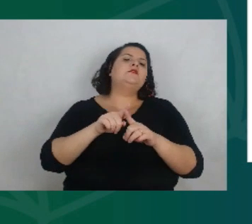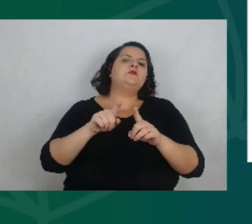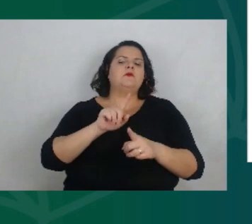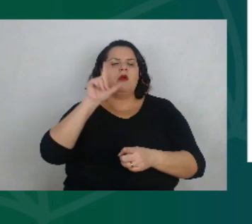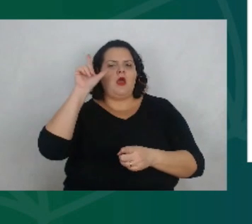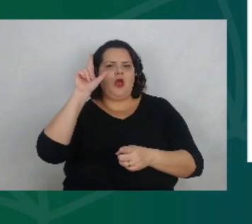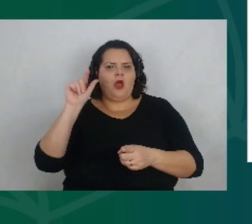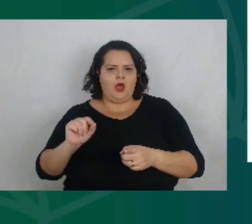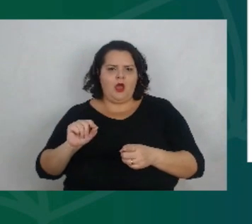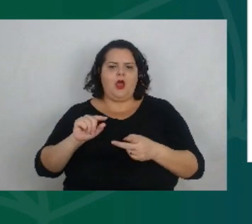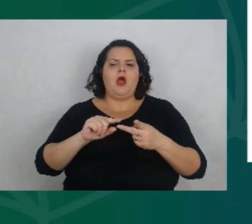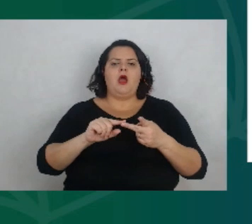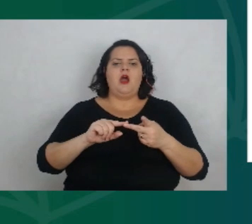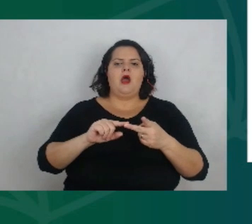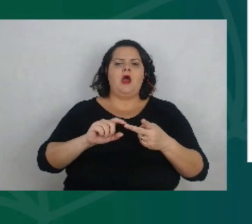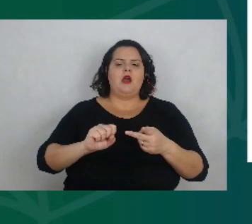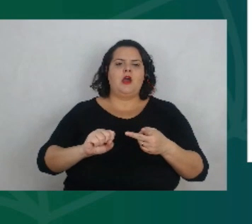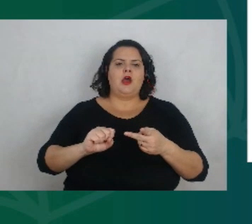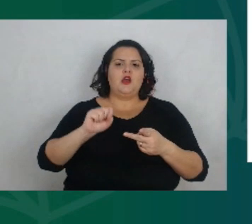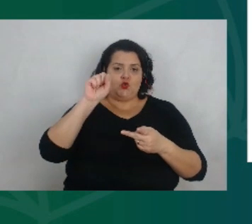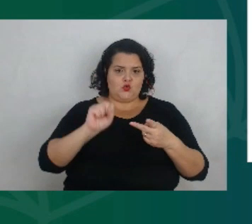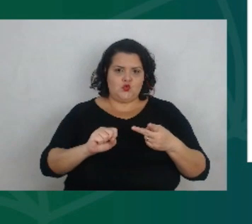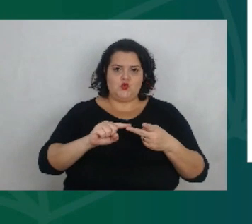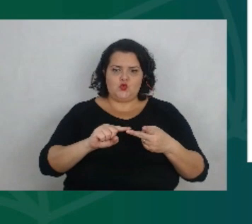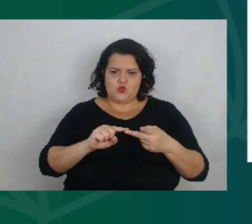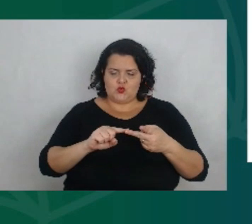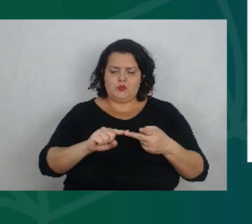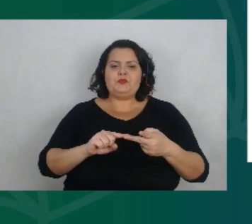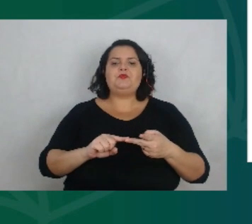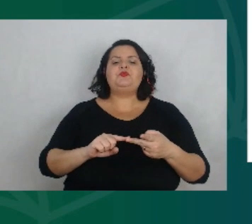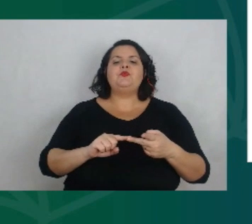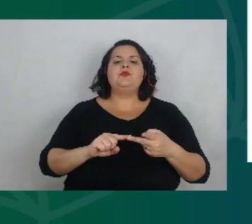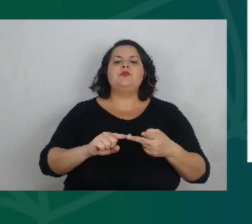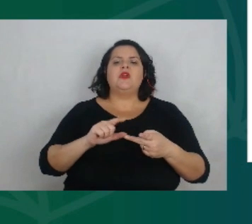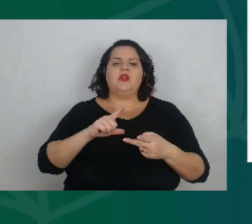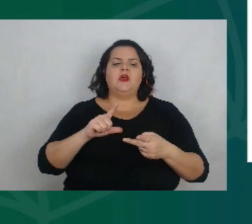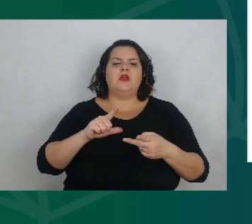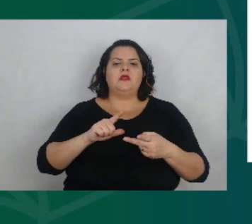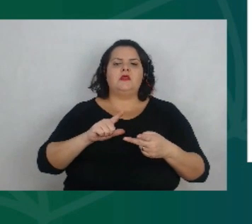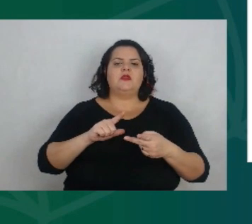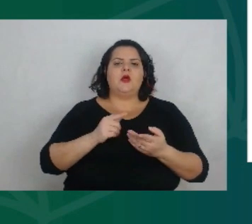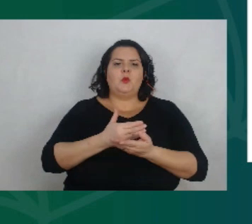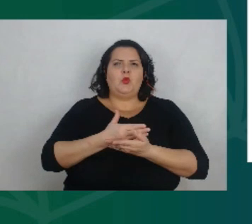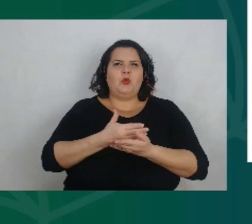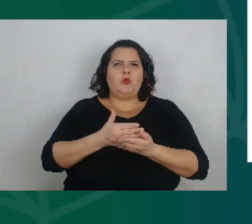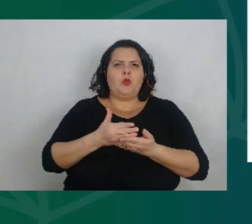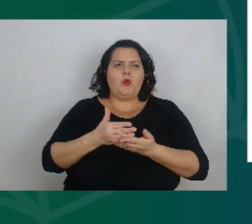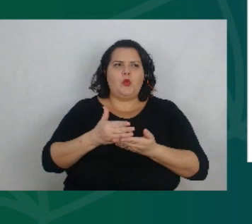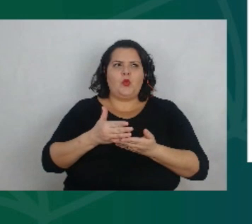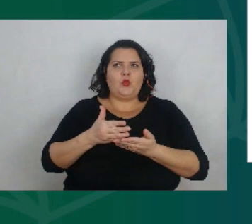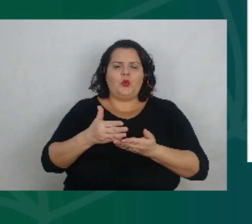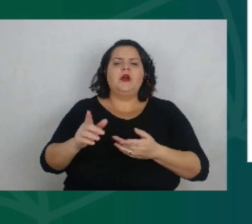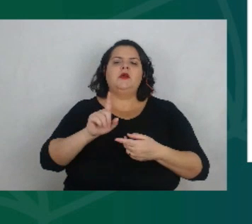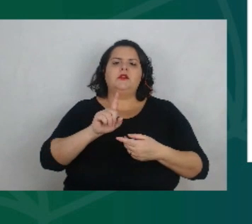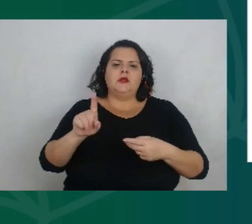começando por África do Sul, que essa ponta embaixo, vocês estão vendo a infecção começando, nos Estados